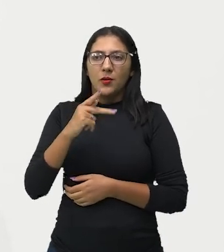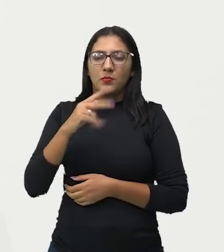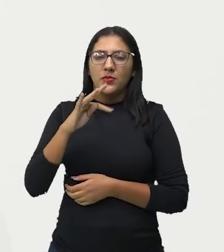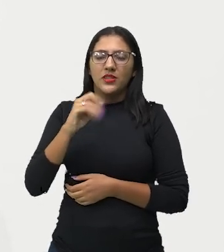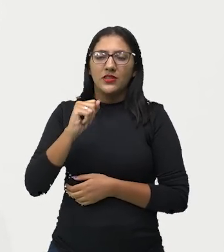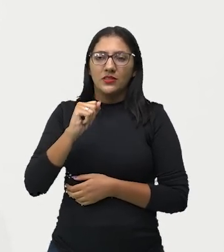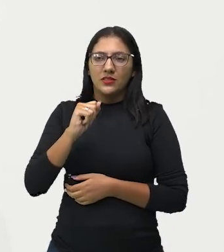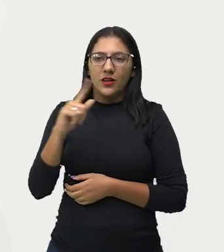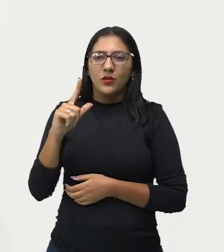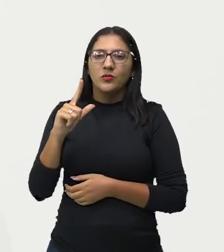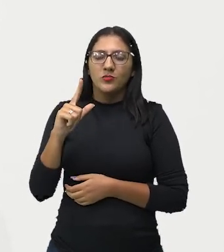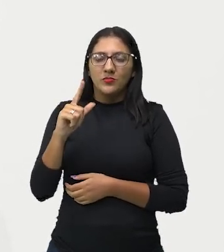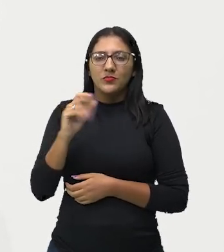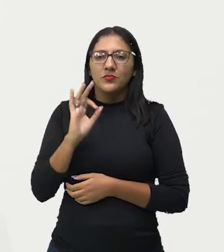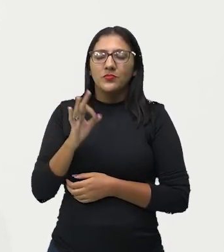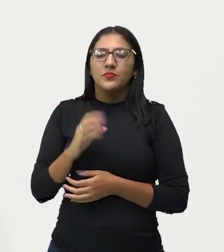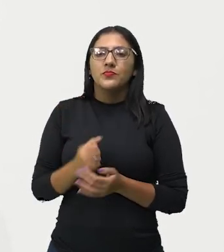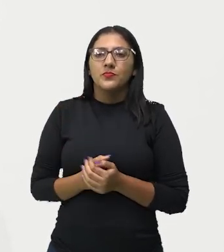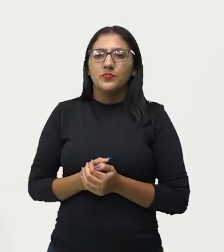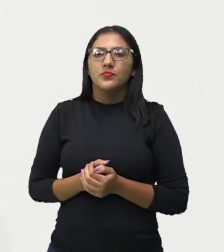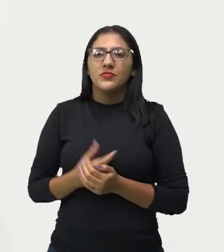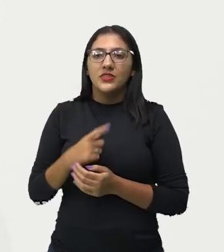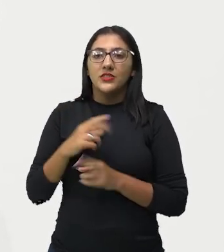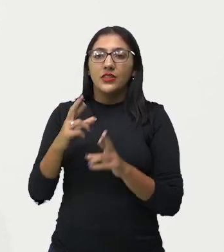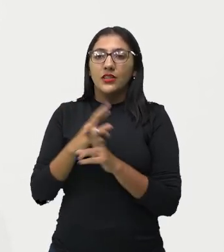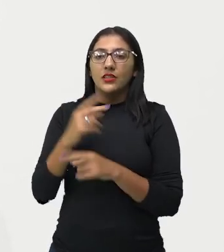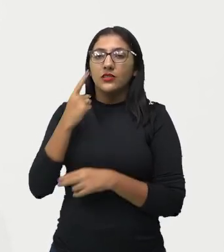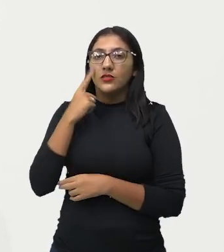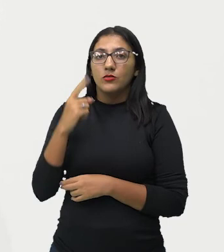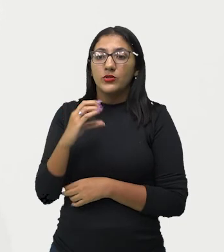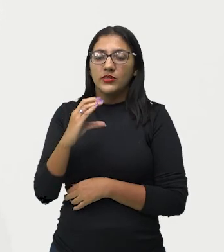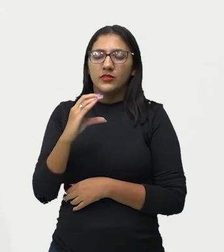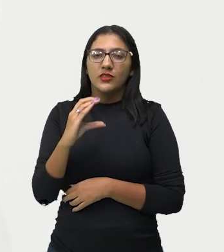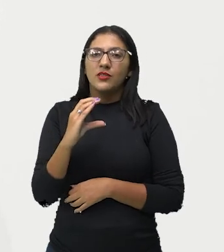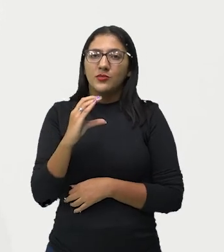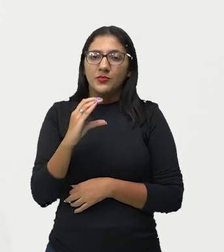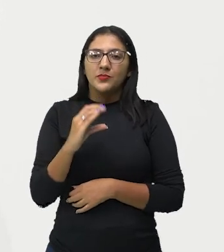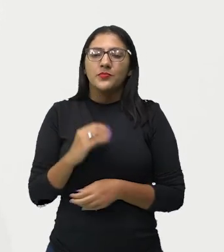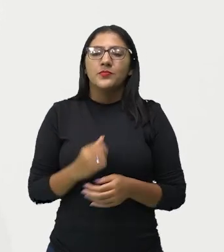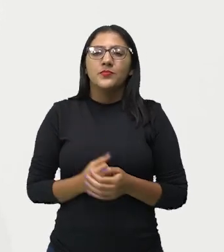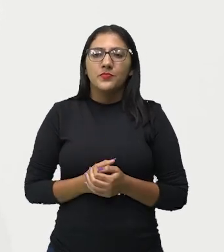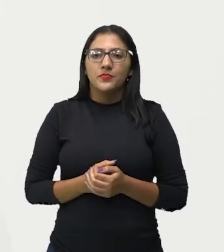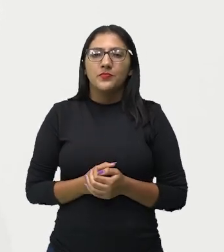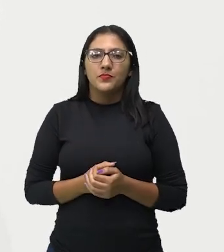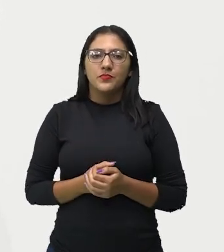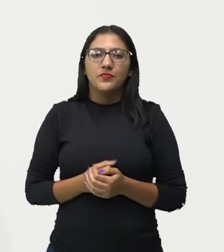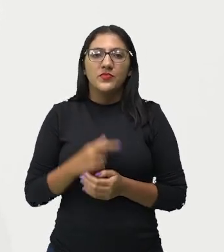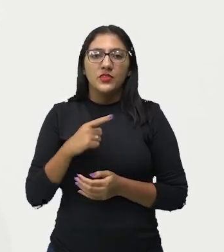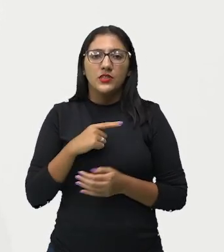capital, tá legal? Que a gente representa ele pela letra C. Por um